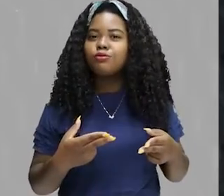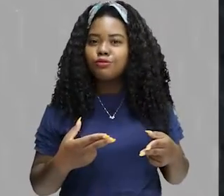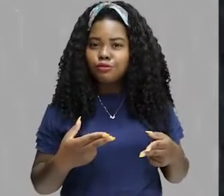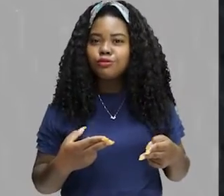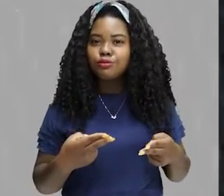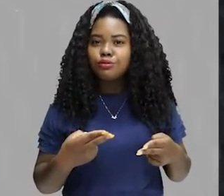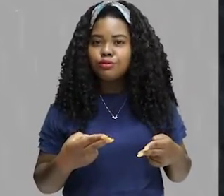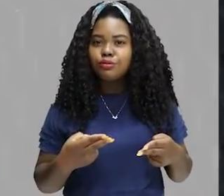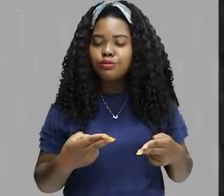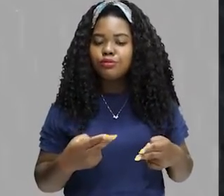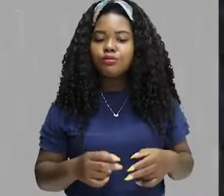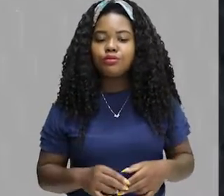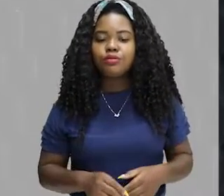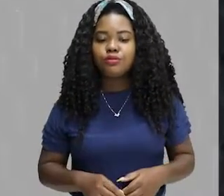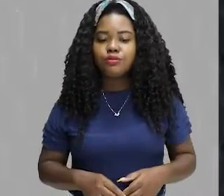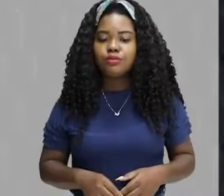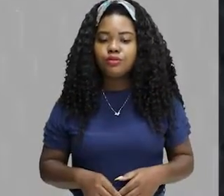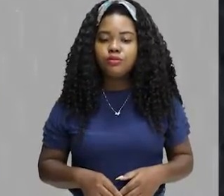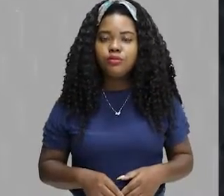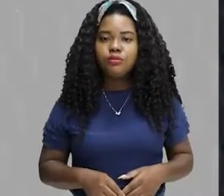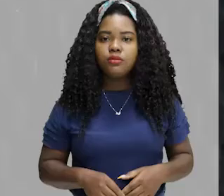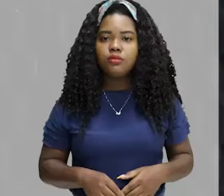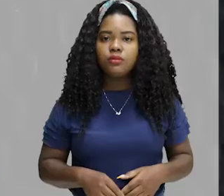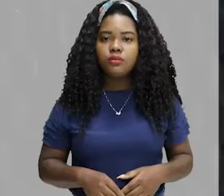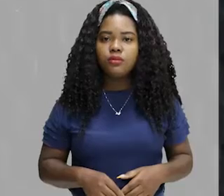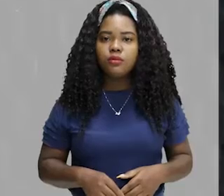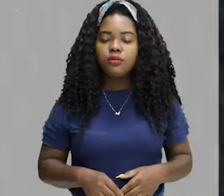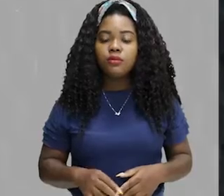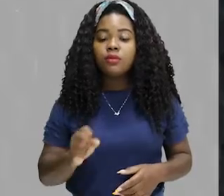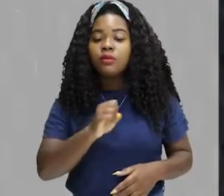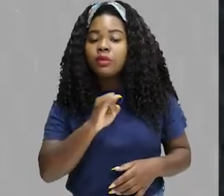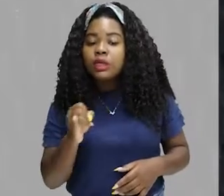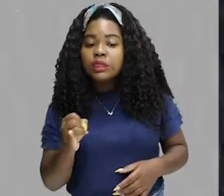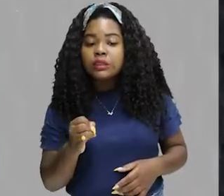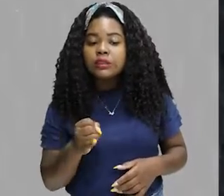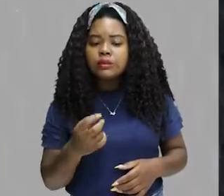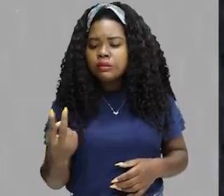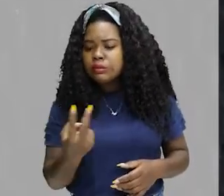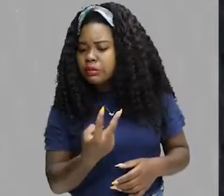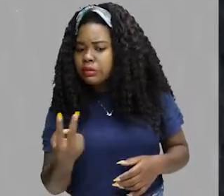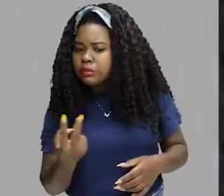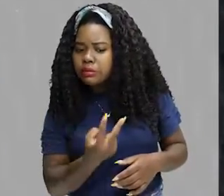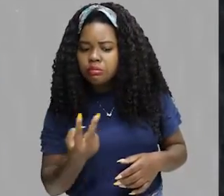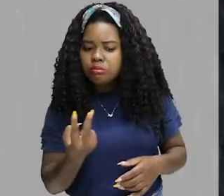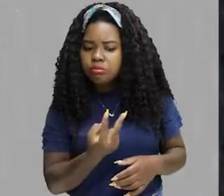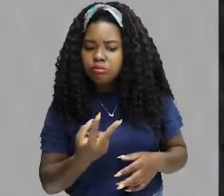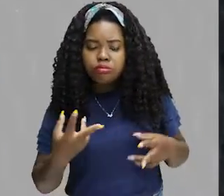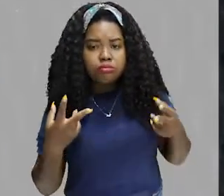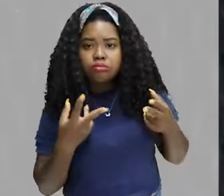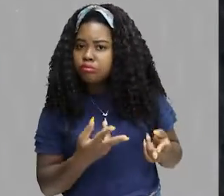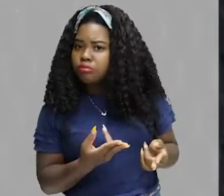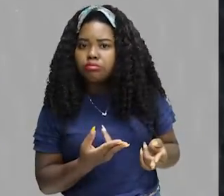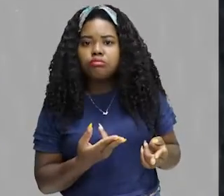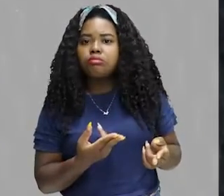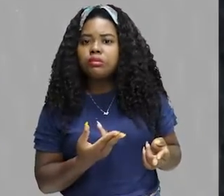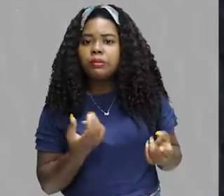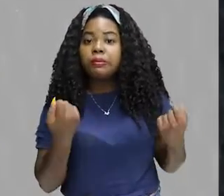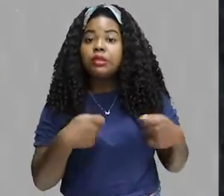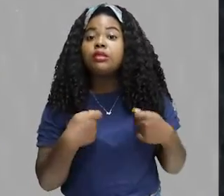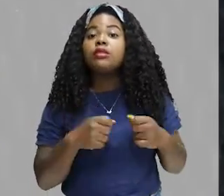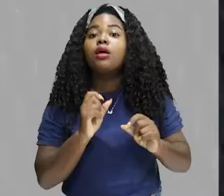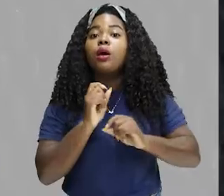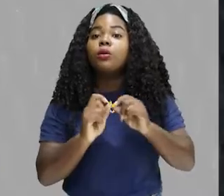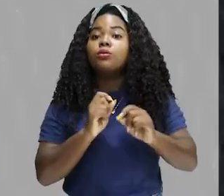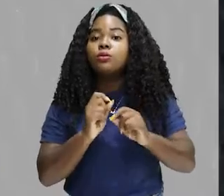de átomos no produto, certo? Se essas quantidades não estiverem iguais, vamos precisar fazer